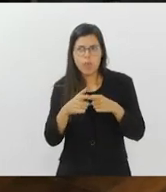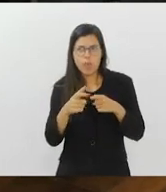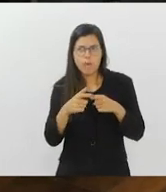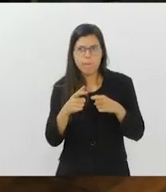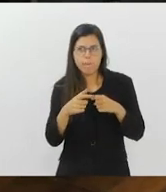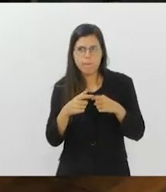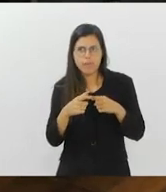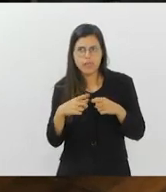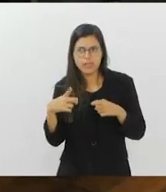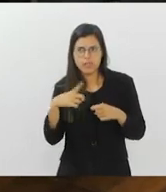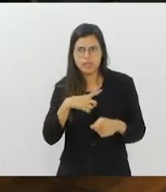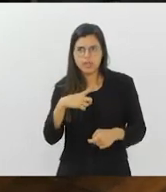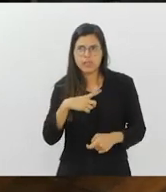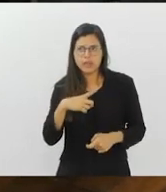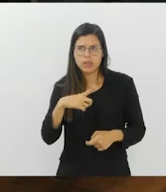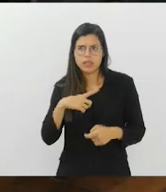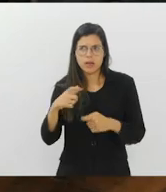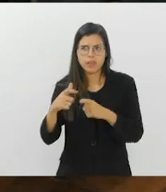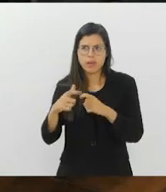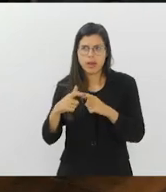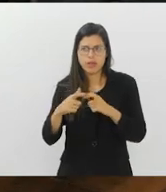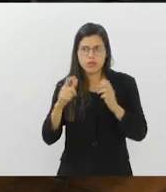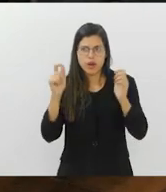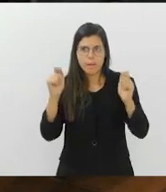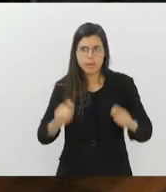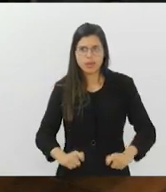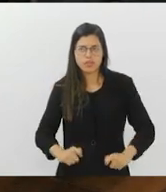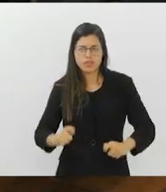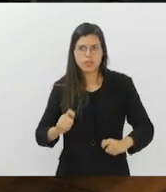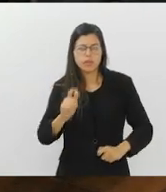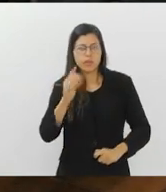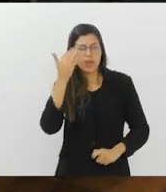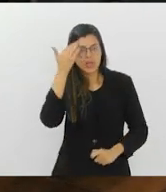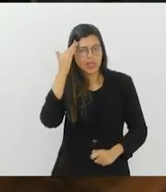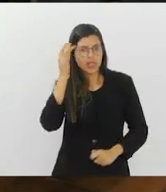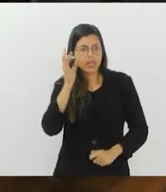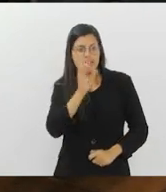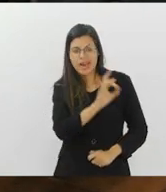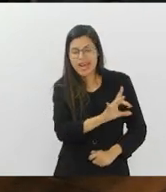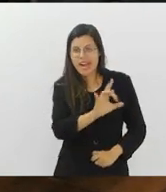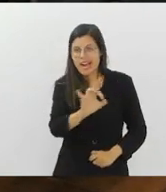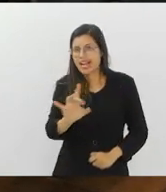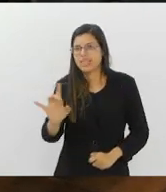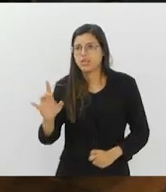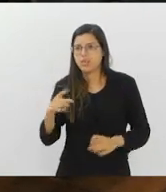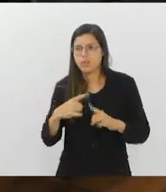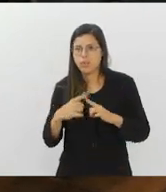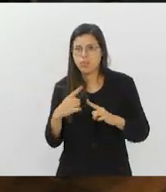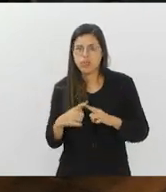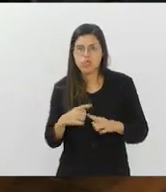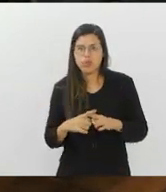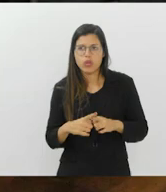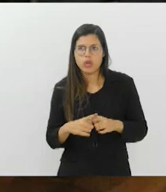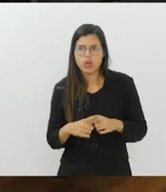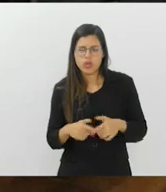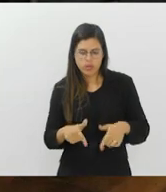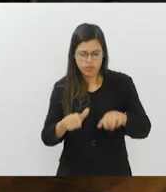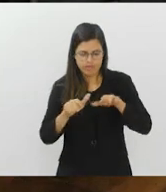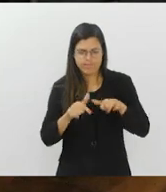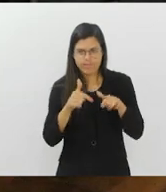médicos capacitados que possam entender cada situação, porque protocolo para autismo e para deficiente